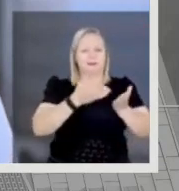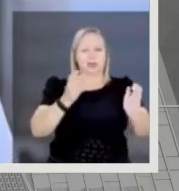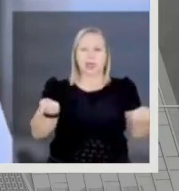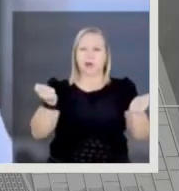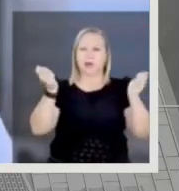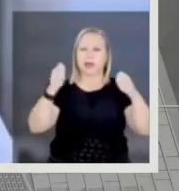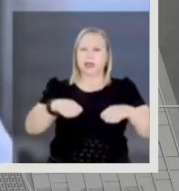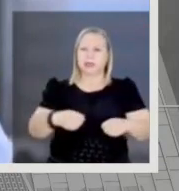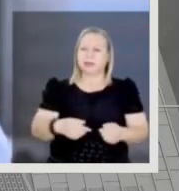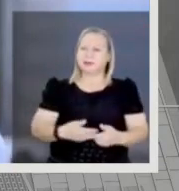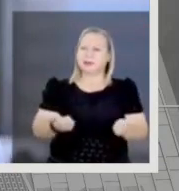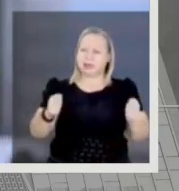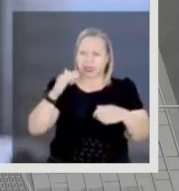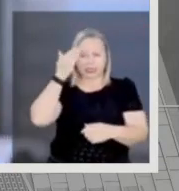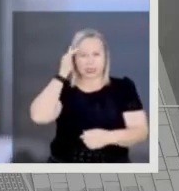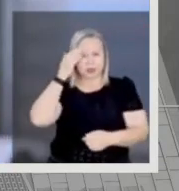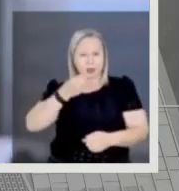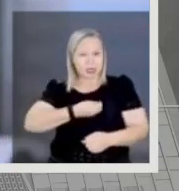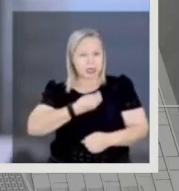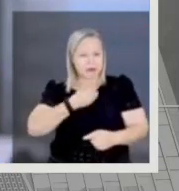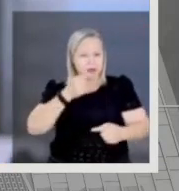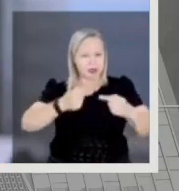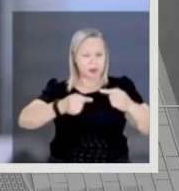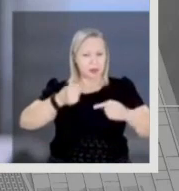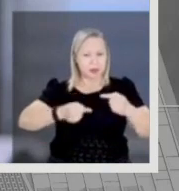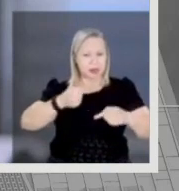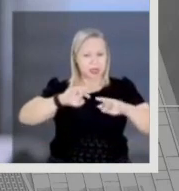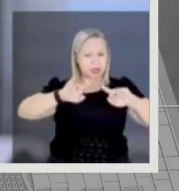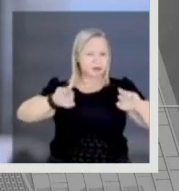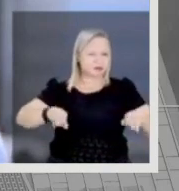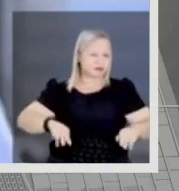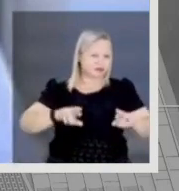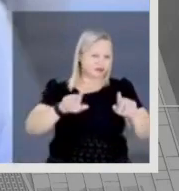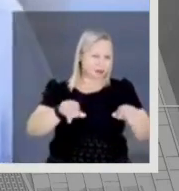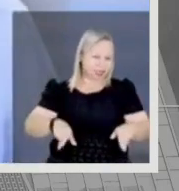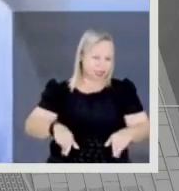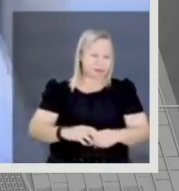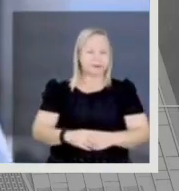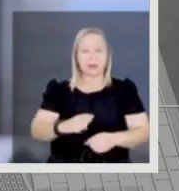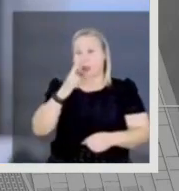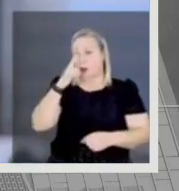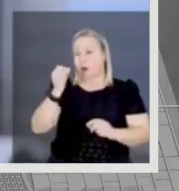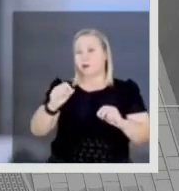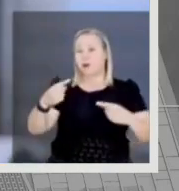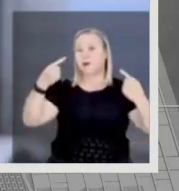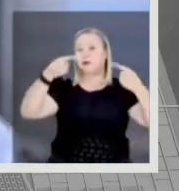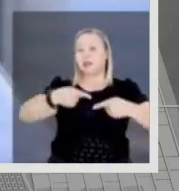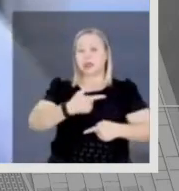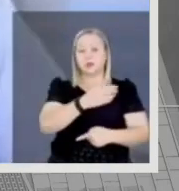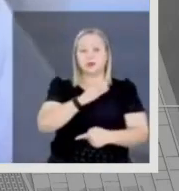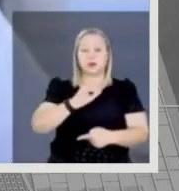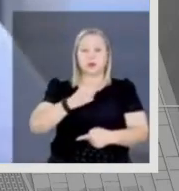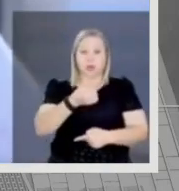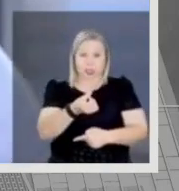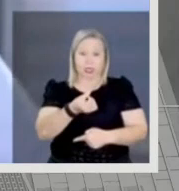Lula perseguiu e conquistou a paz da República através de uma coisa muito simples, sem passar pano, Guga Noblar, através da